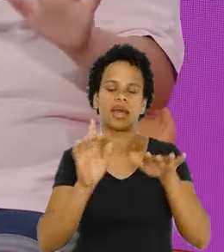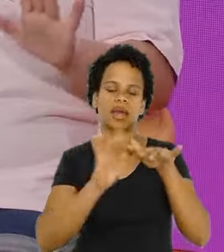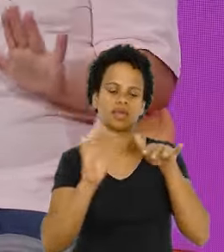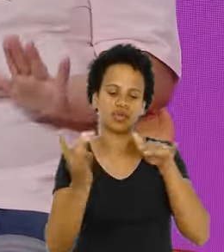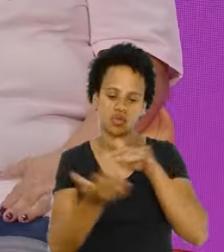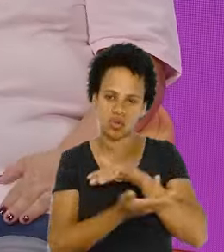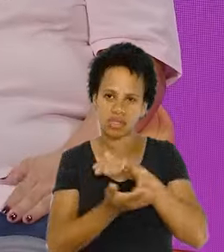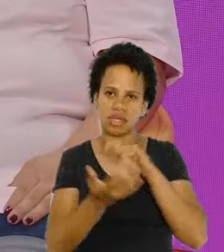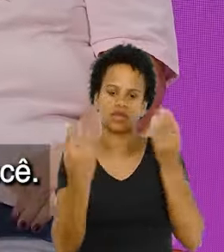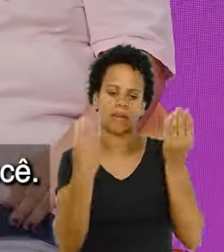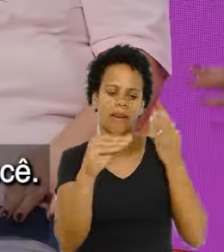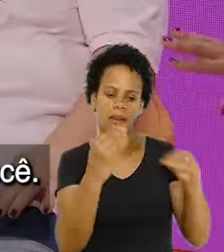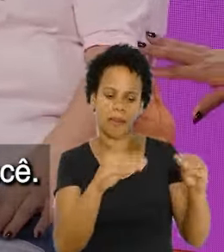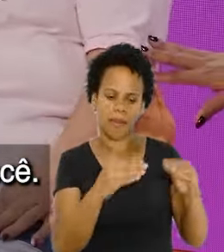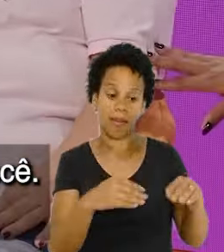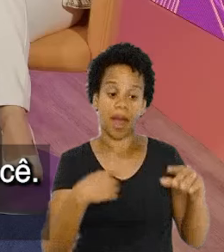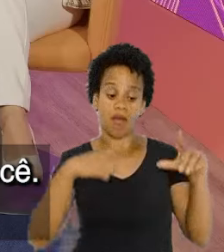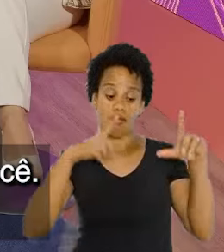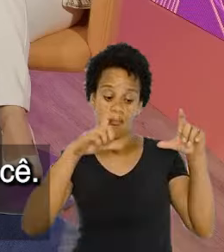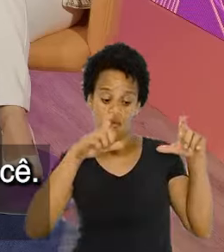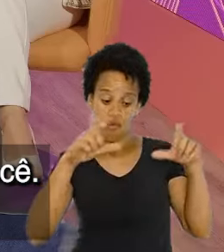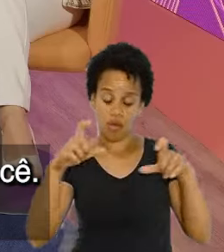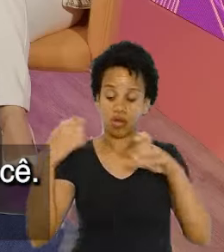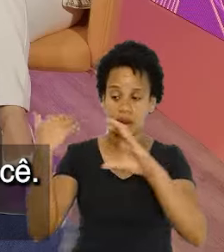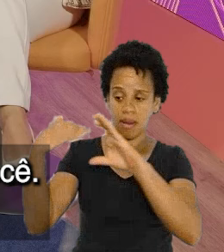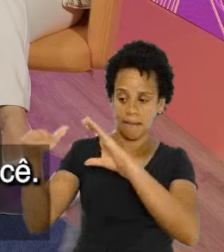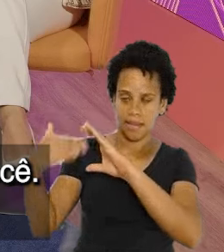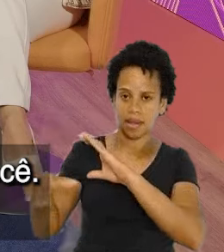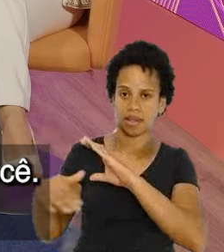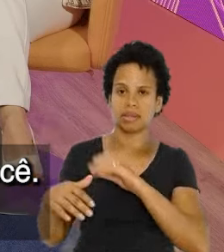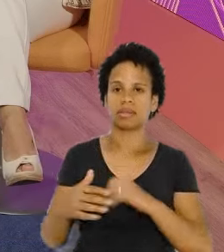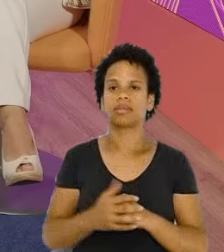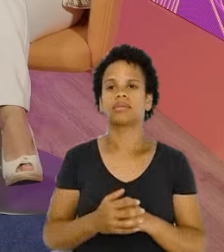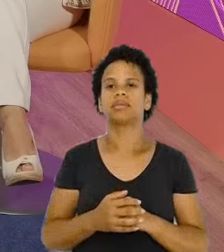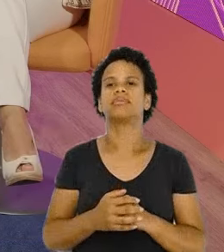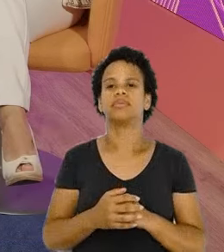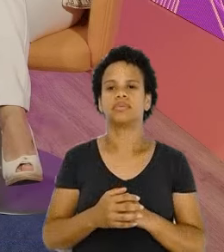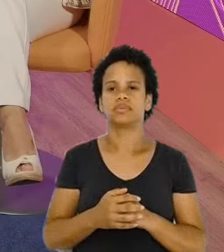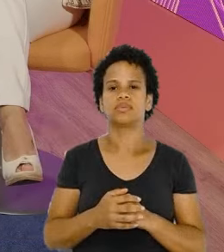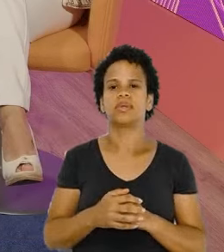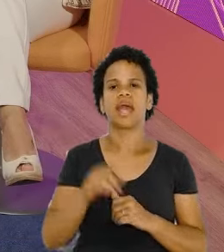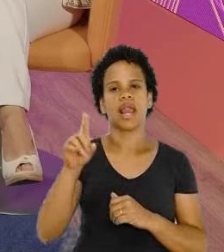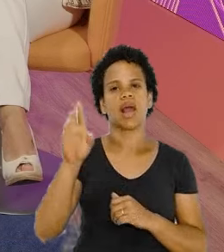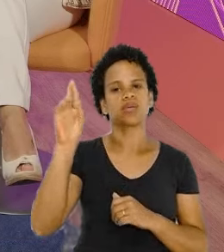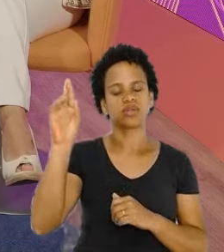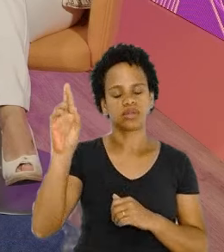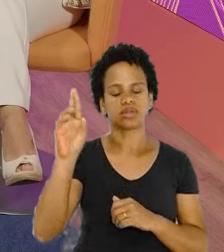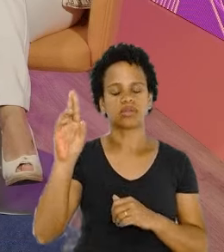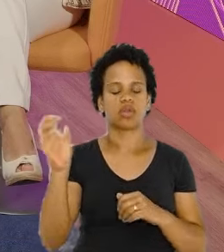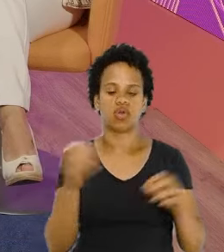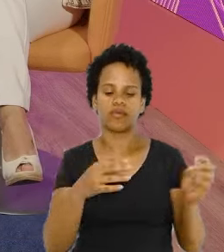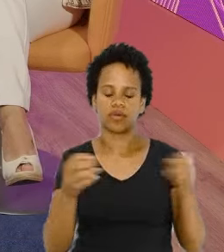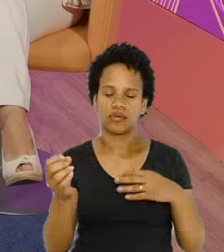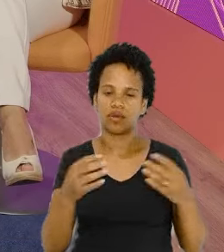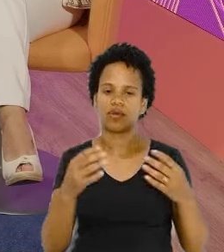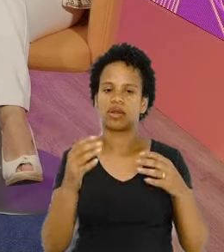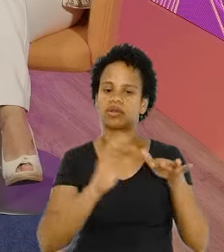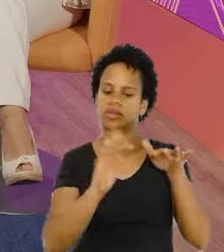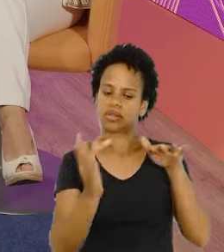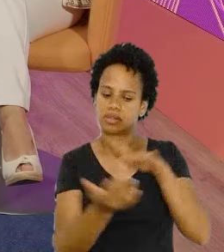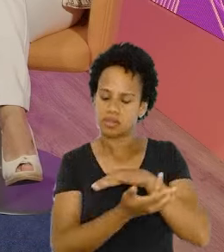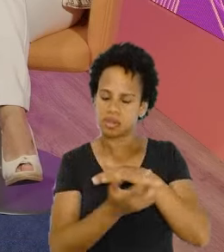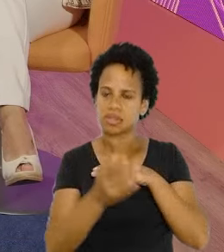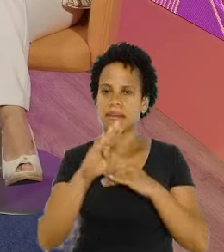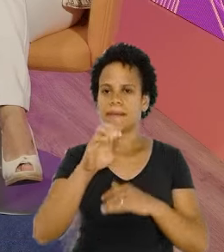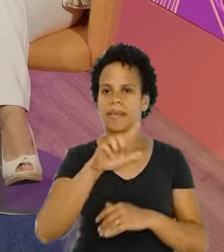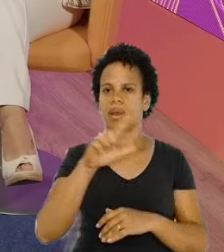tudo para ela colocar Então ela usa a gente vaiar você ela usa a função dela para atualizar a página do belat que